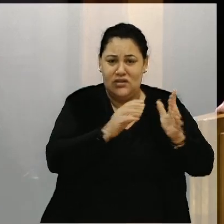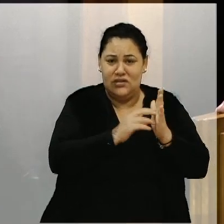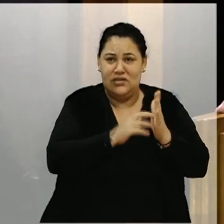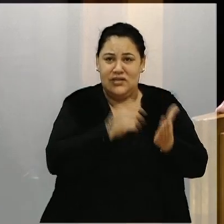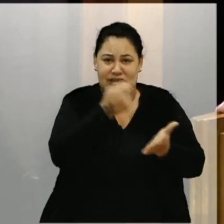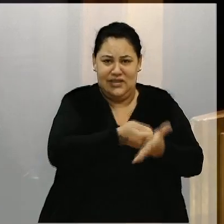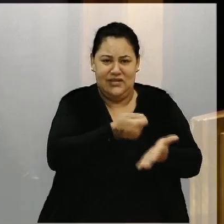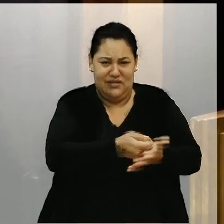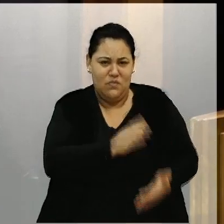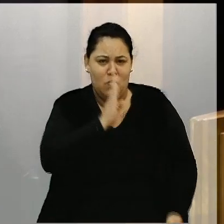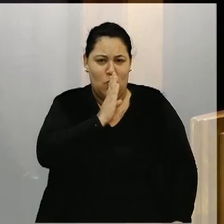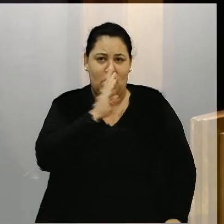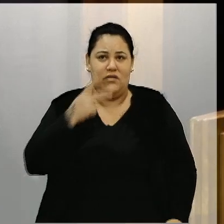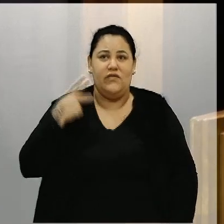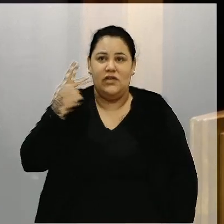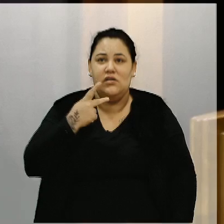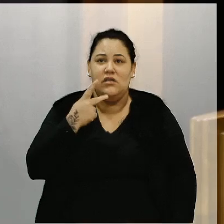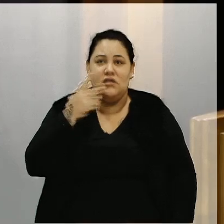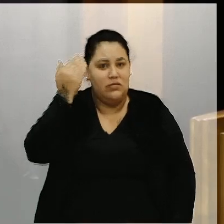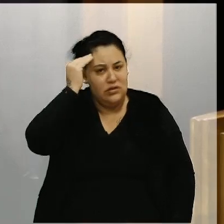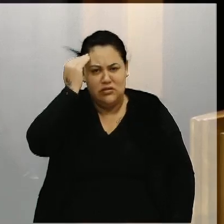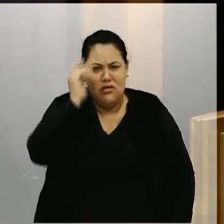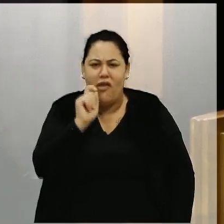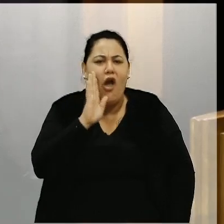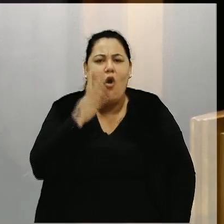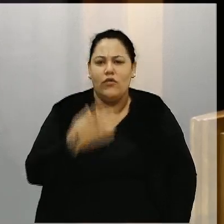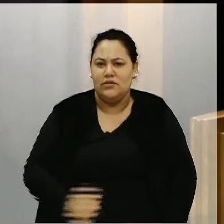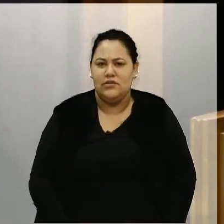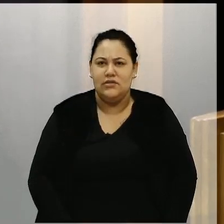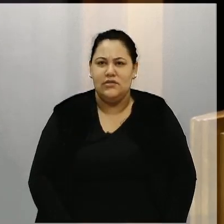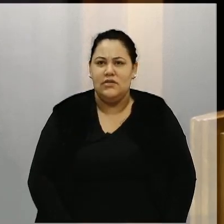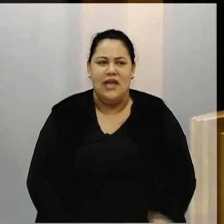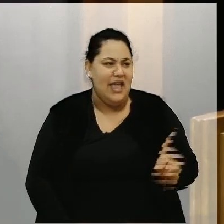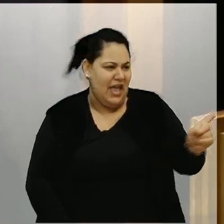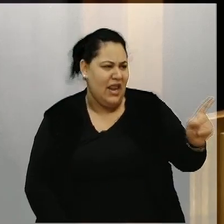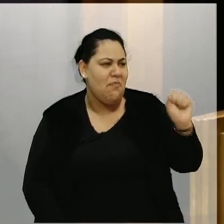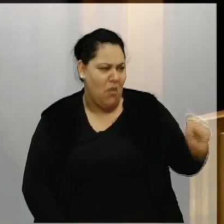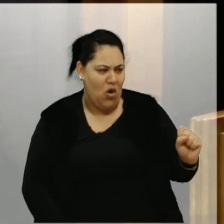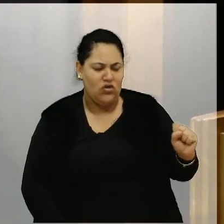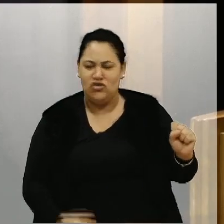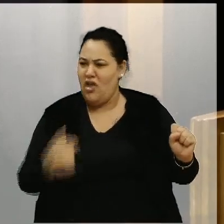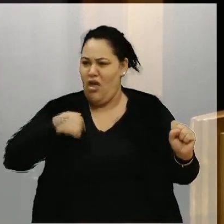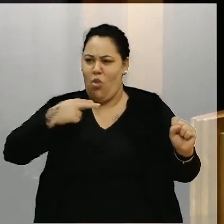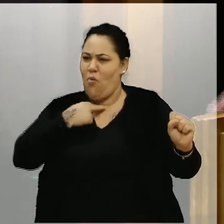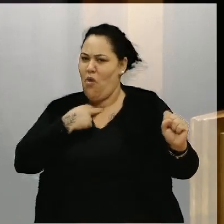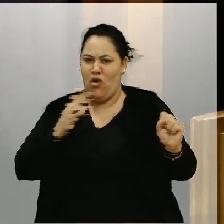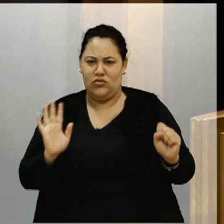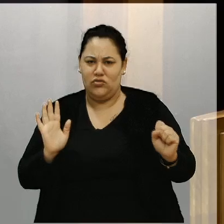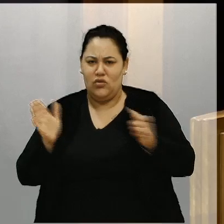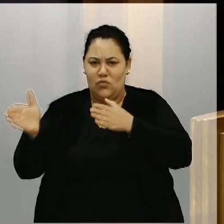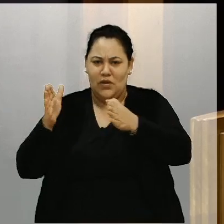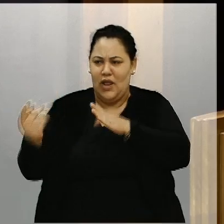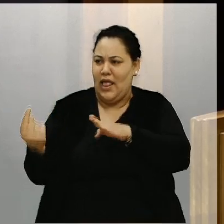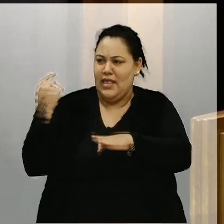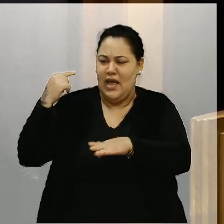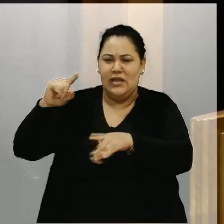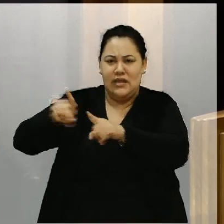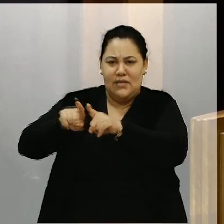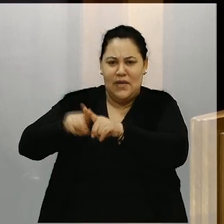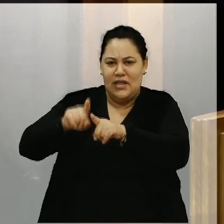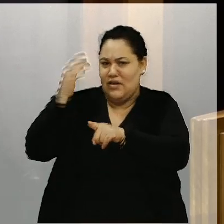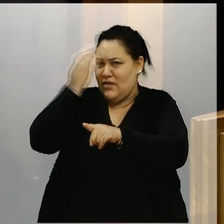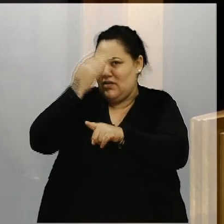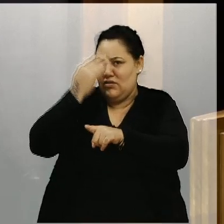vereador. Eu não estou entendendo o que está acontecendo. Ele pode, eu não posso, ou na época ele teve problema também com os servidores por causa que ele foi lá